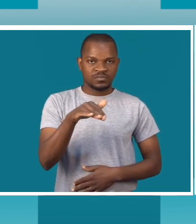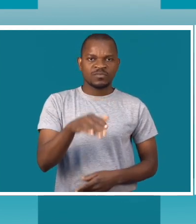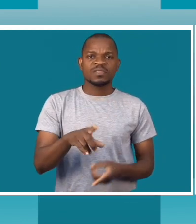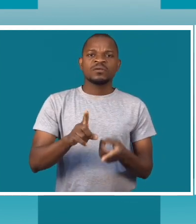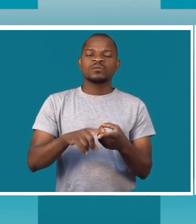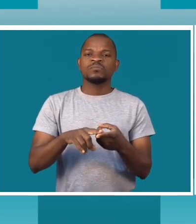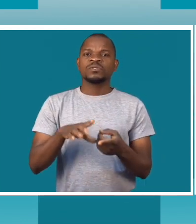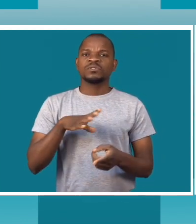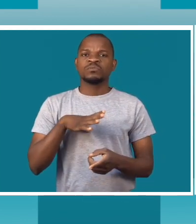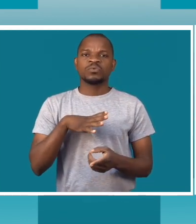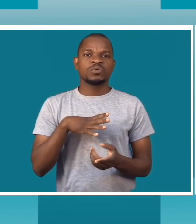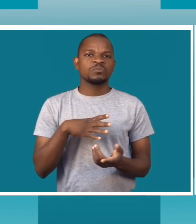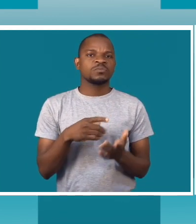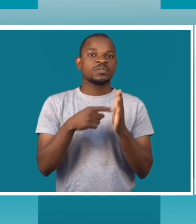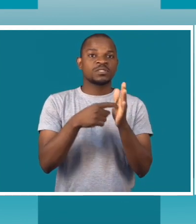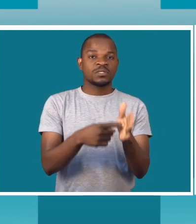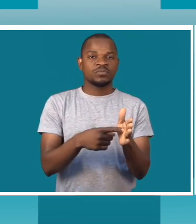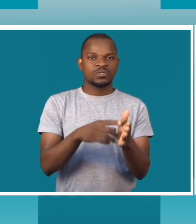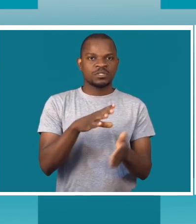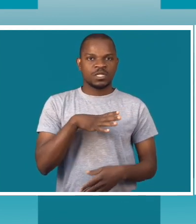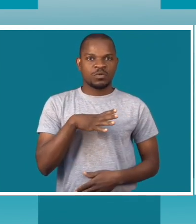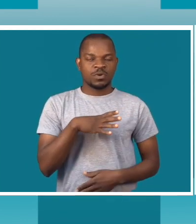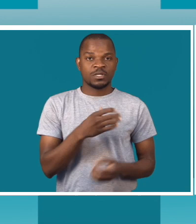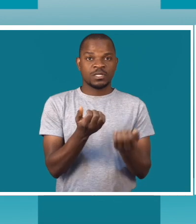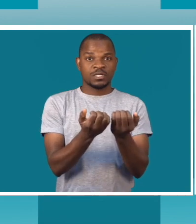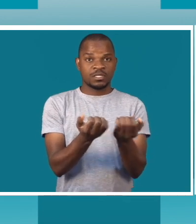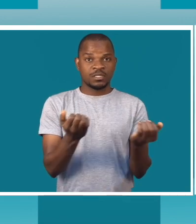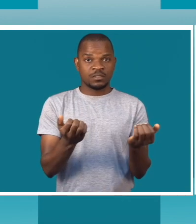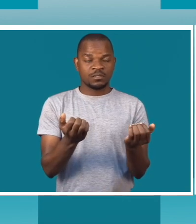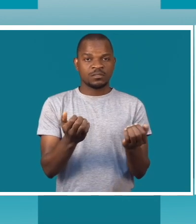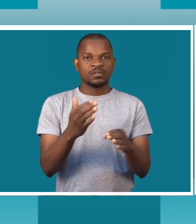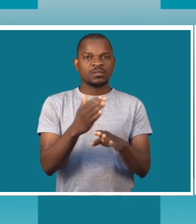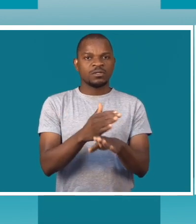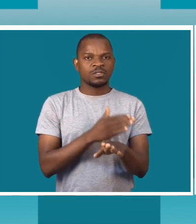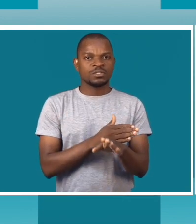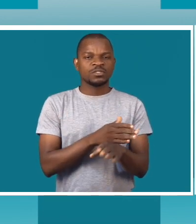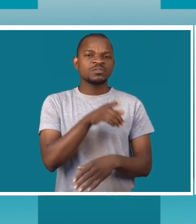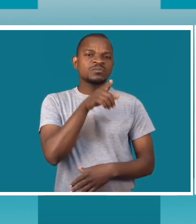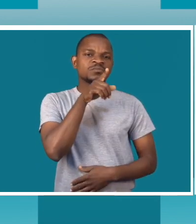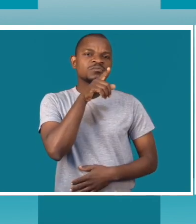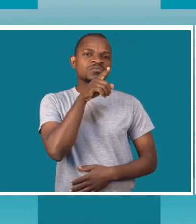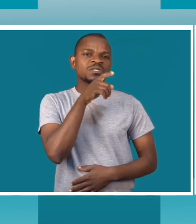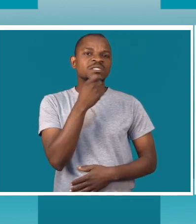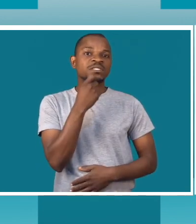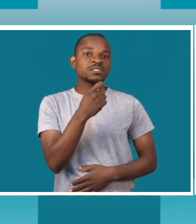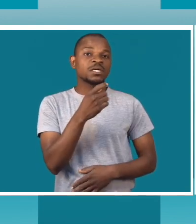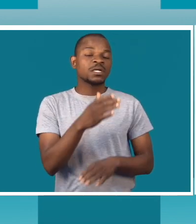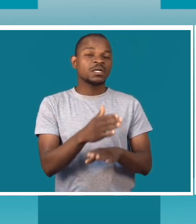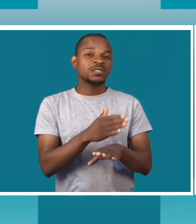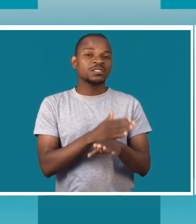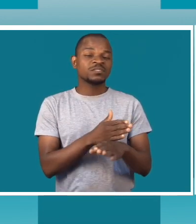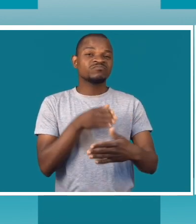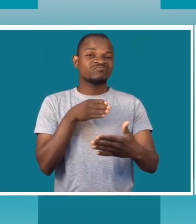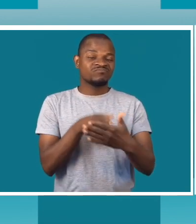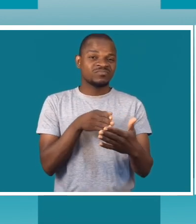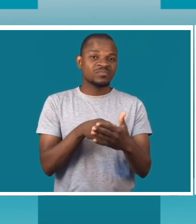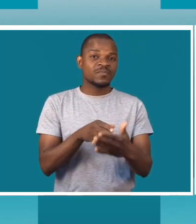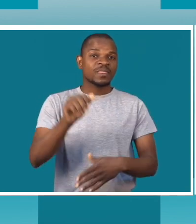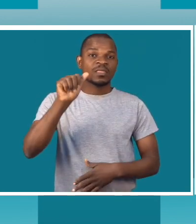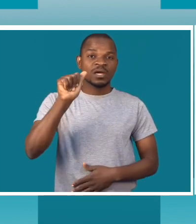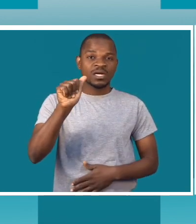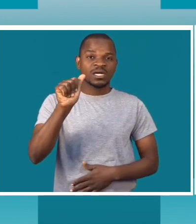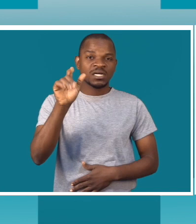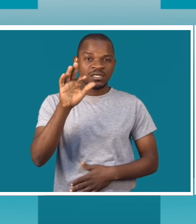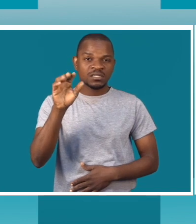exemplo do menino aqui que o pai até 10 que nem permanente para escrever a letra